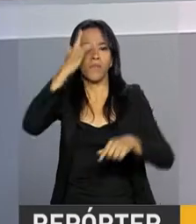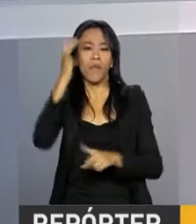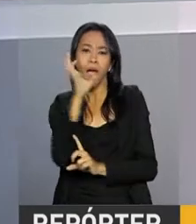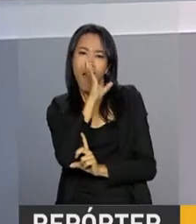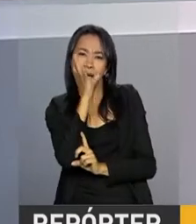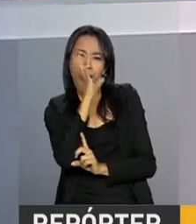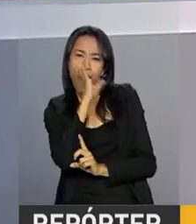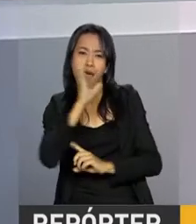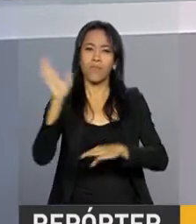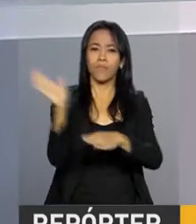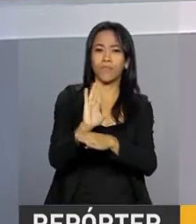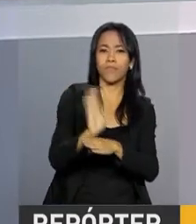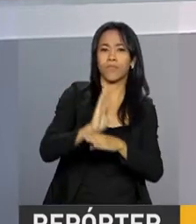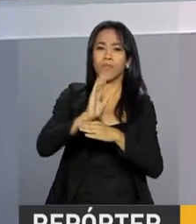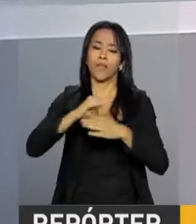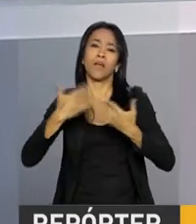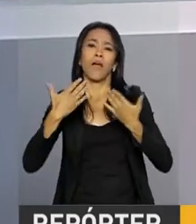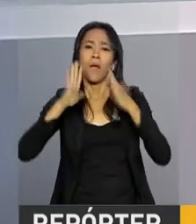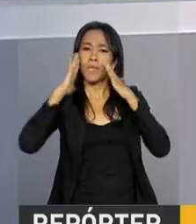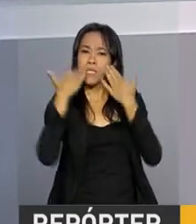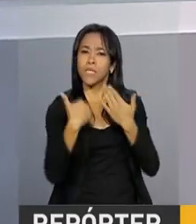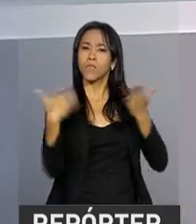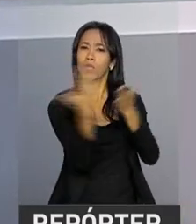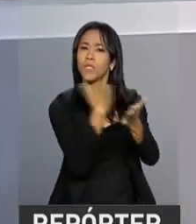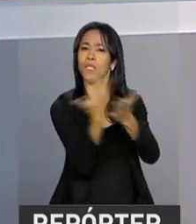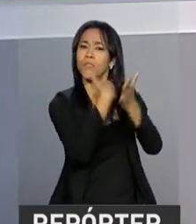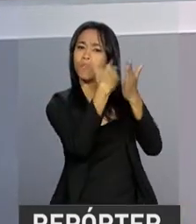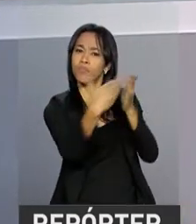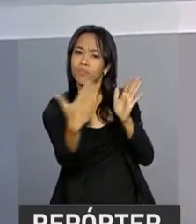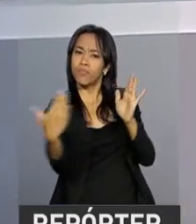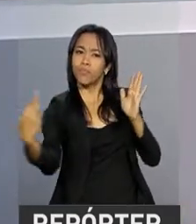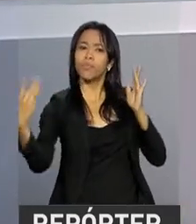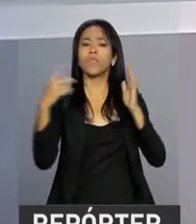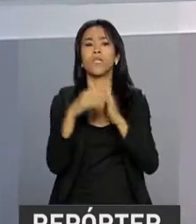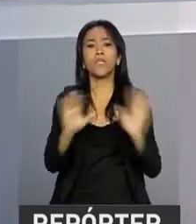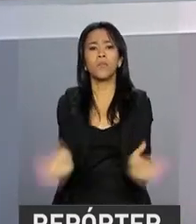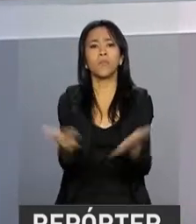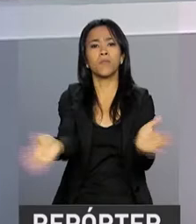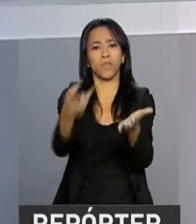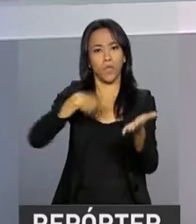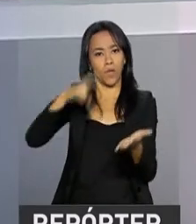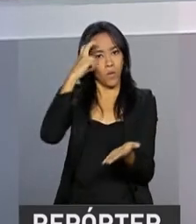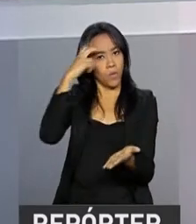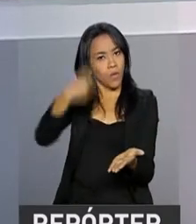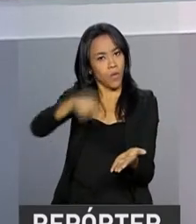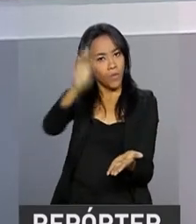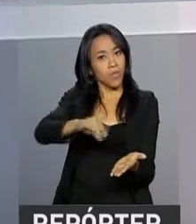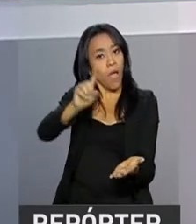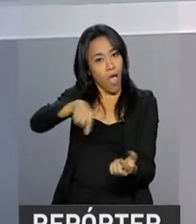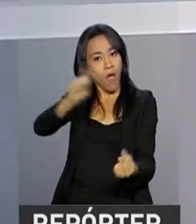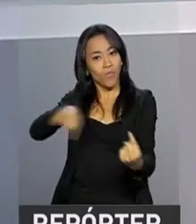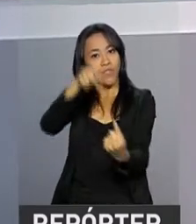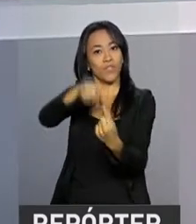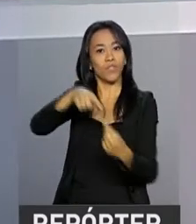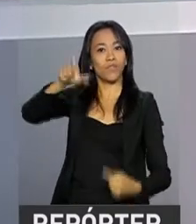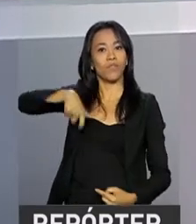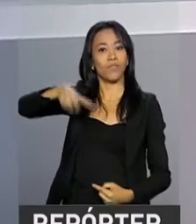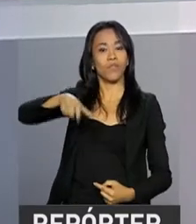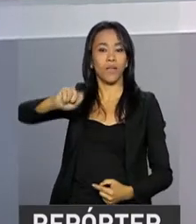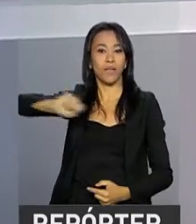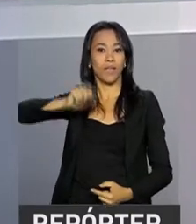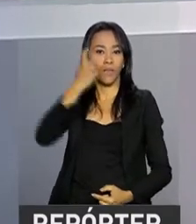exposições e livros além de incentivar a produção cultural brasileira são os objetivos do vale